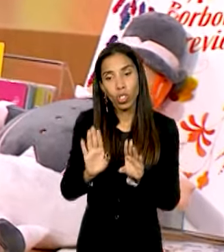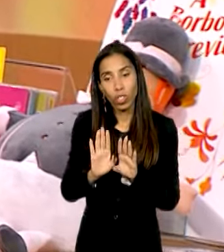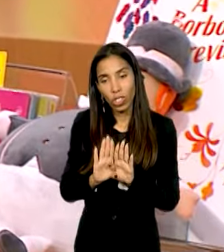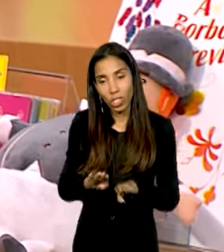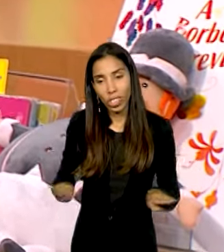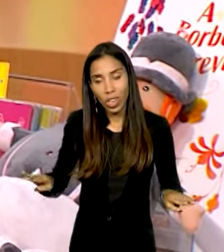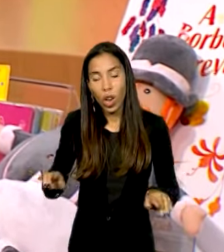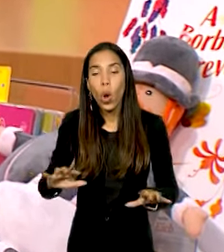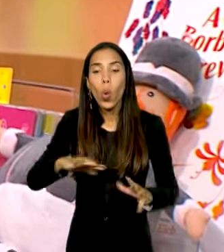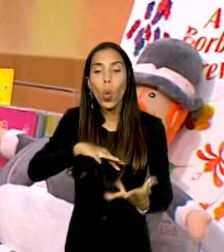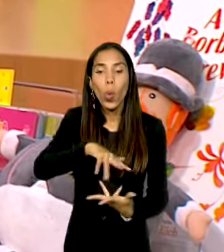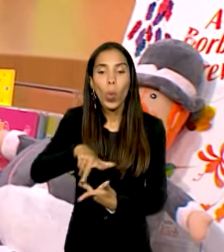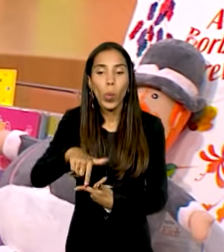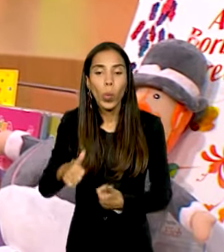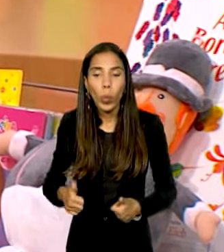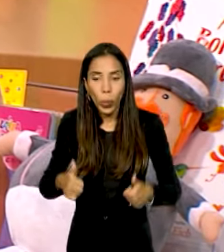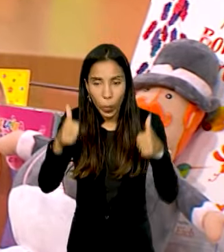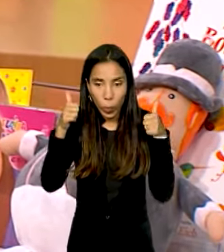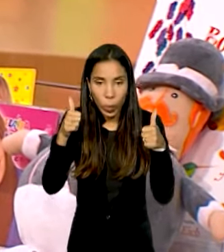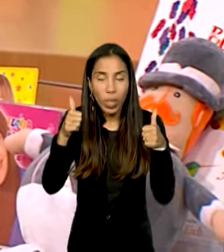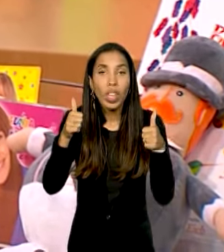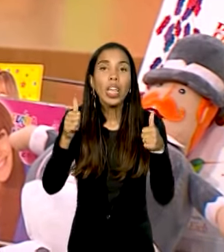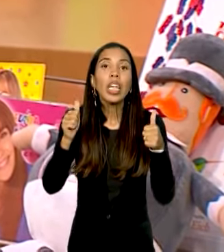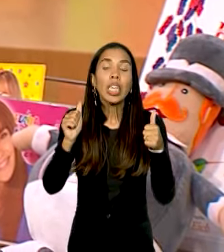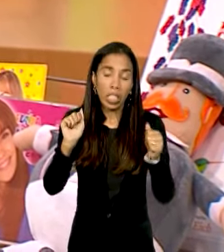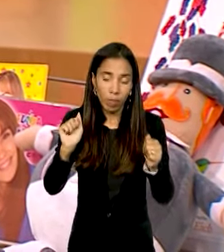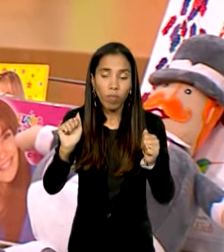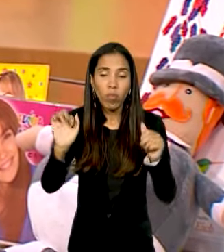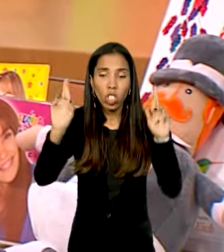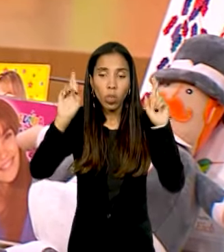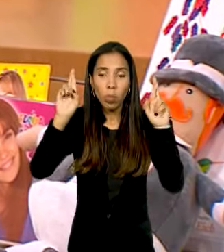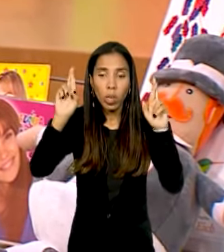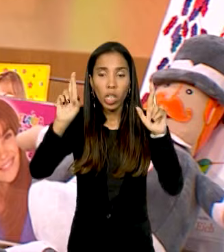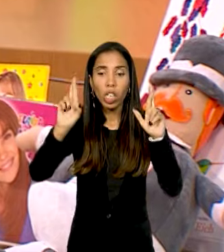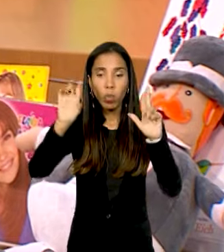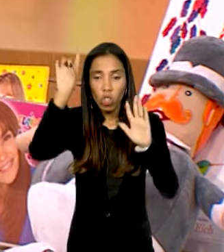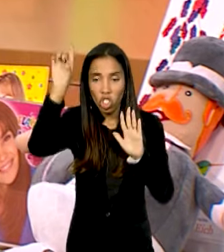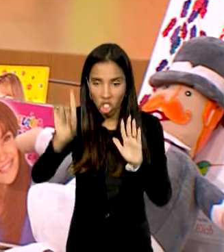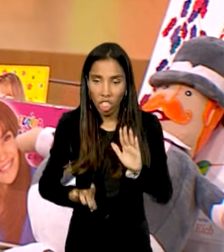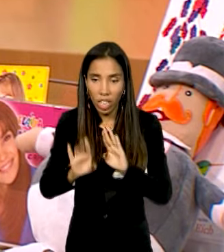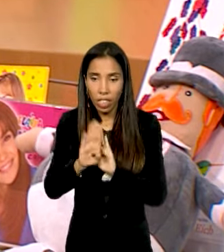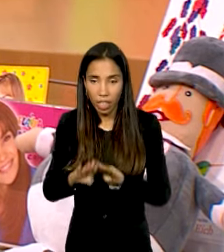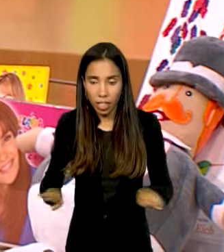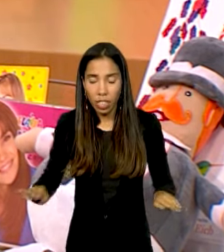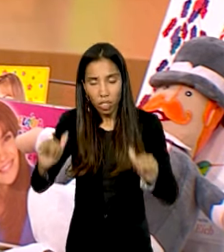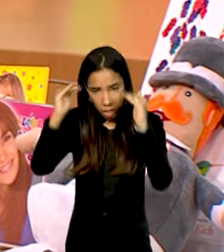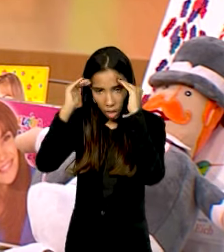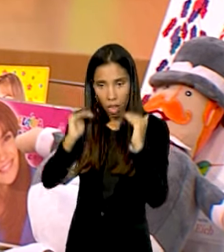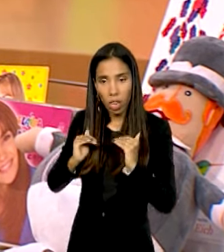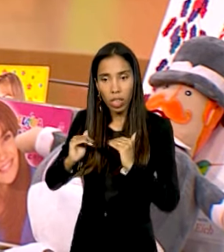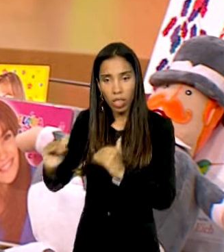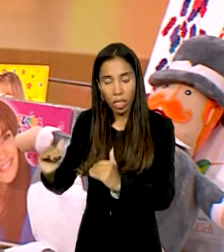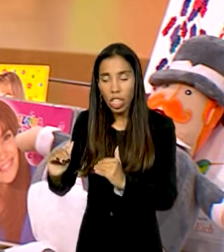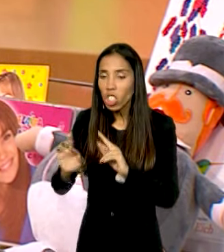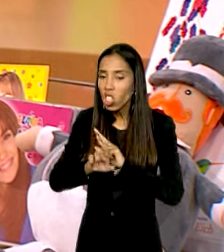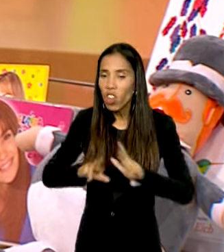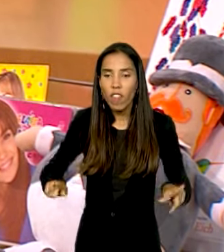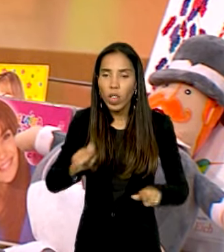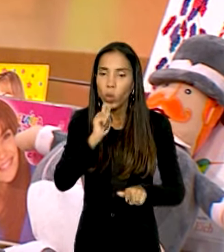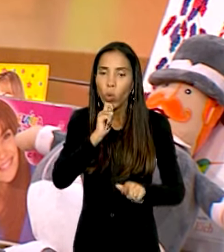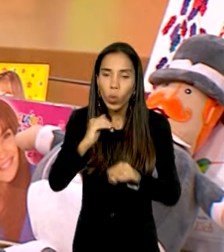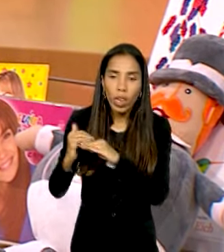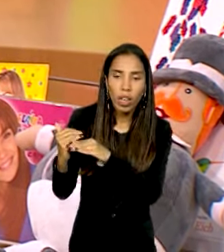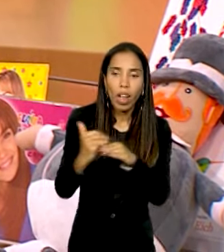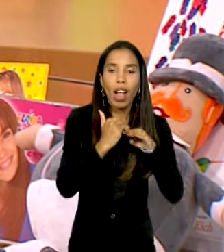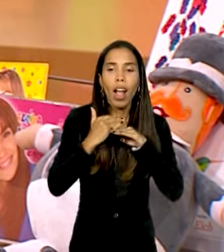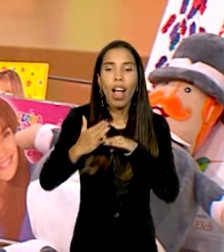um mundo melhor. Esperamos que os direitos das crianças sejam respeitados, que não haja diferenças e que tenham acesso à saúde e